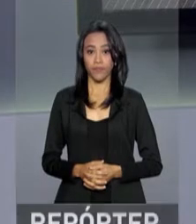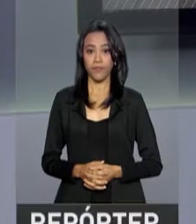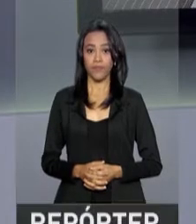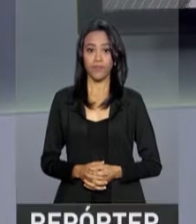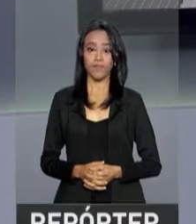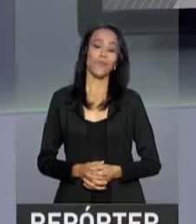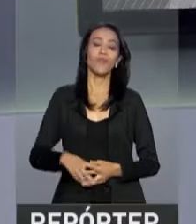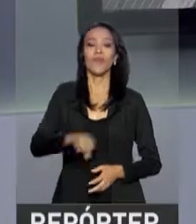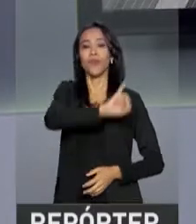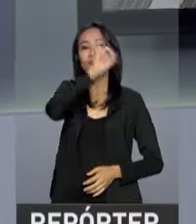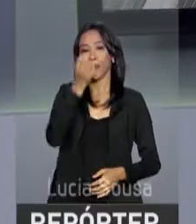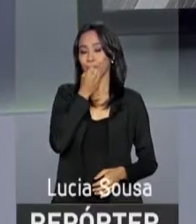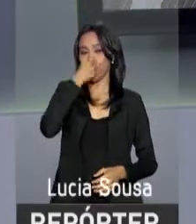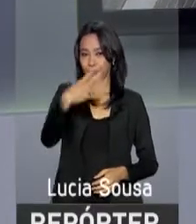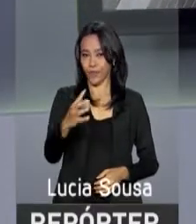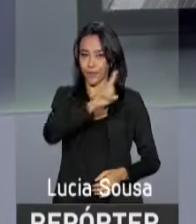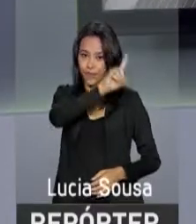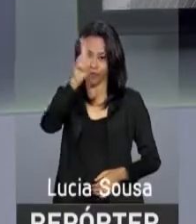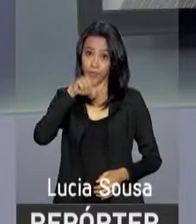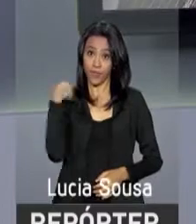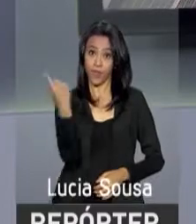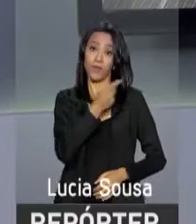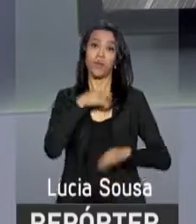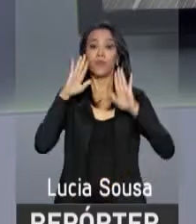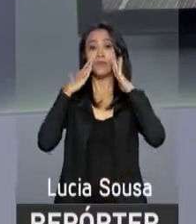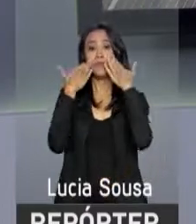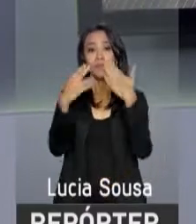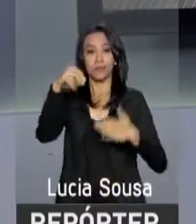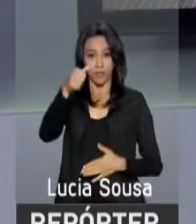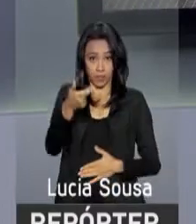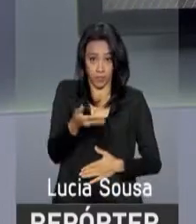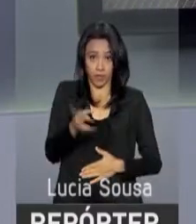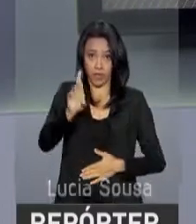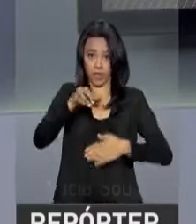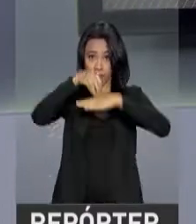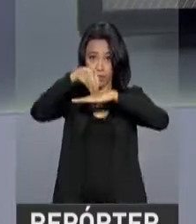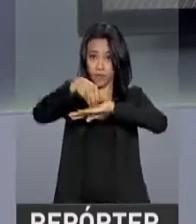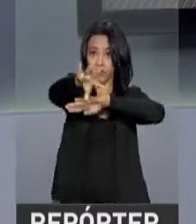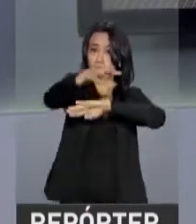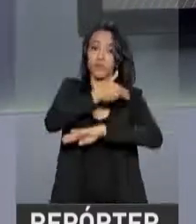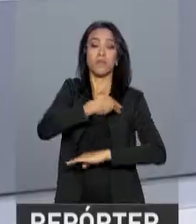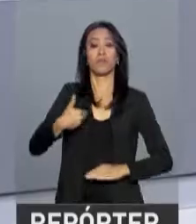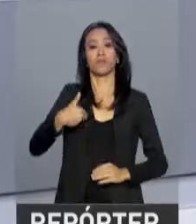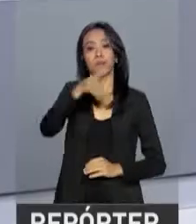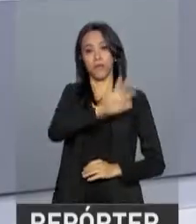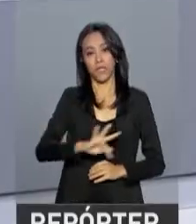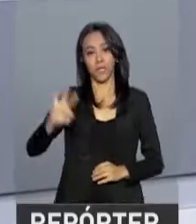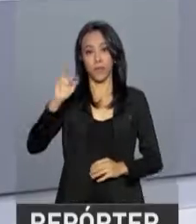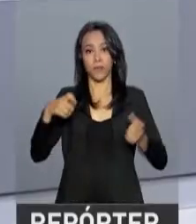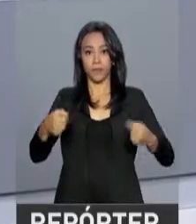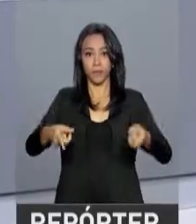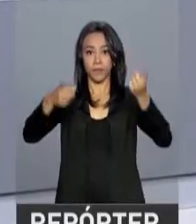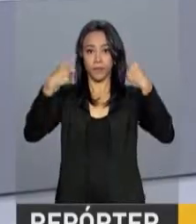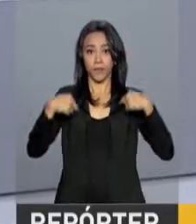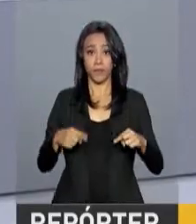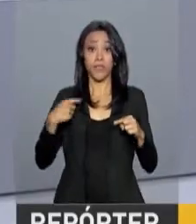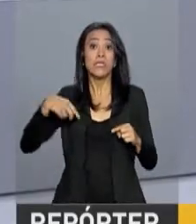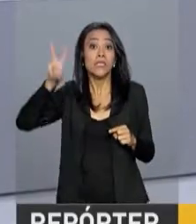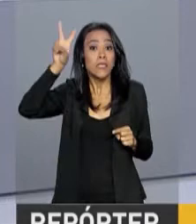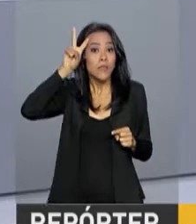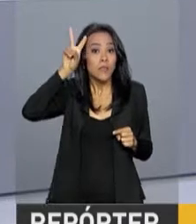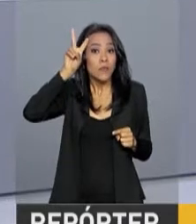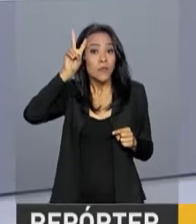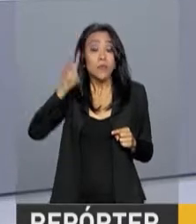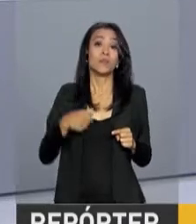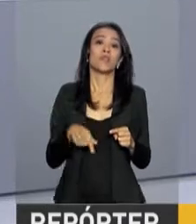olá bom dia estamos de volta com o repórter nbr e as notícias do governo federal a partir de segunda-feira os